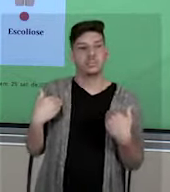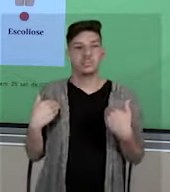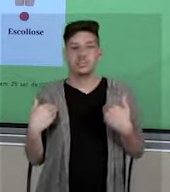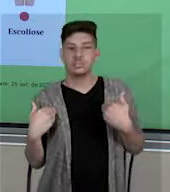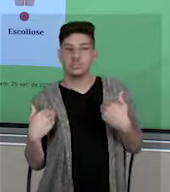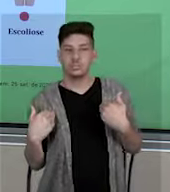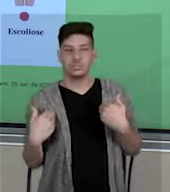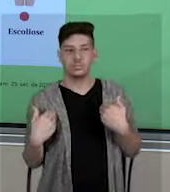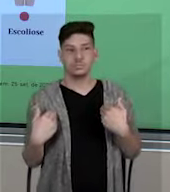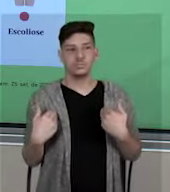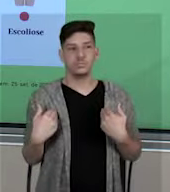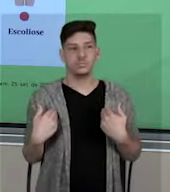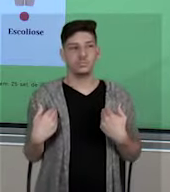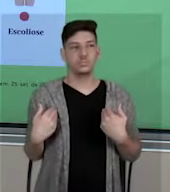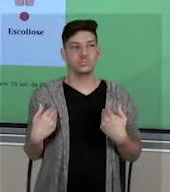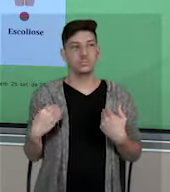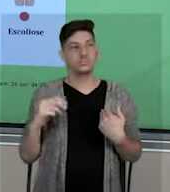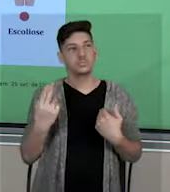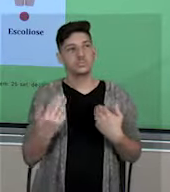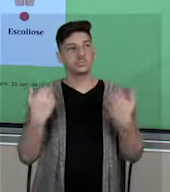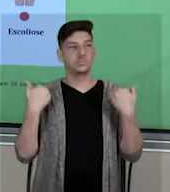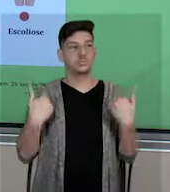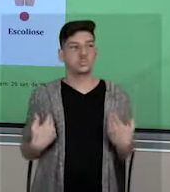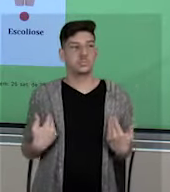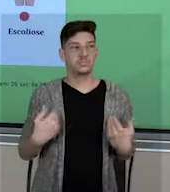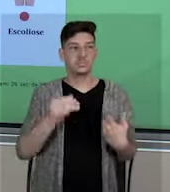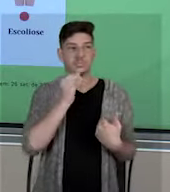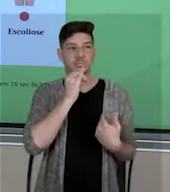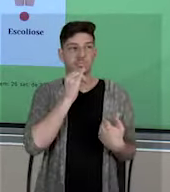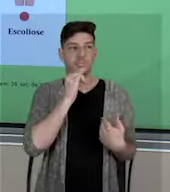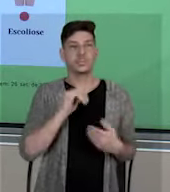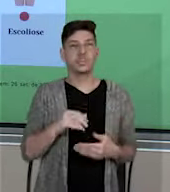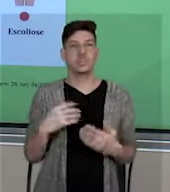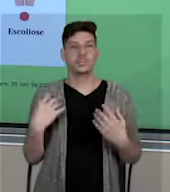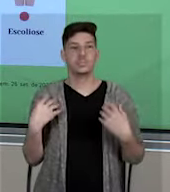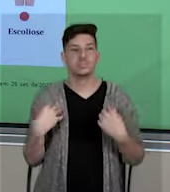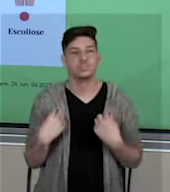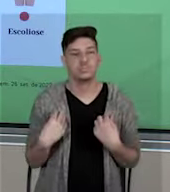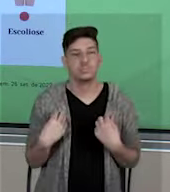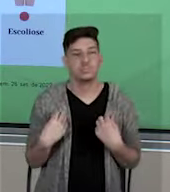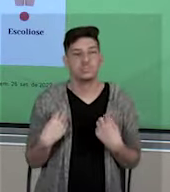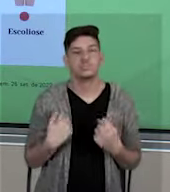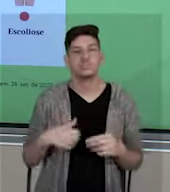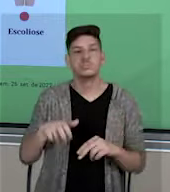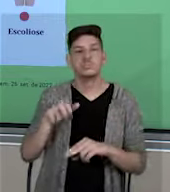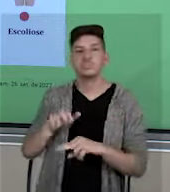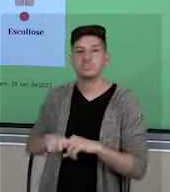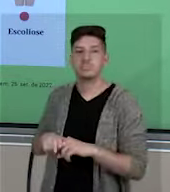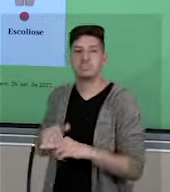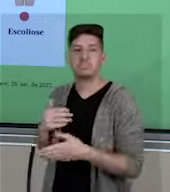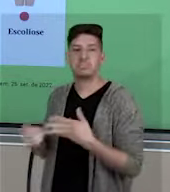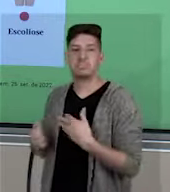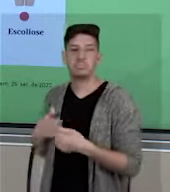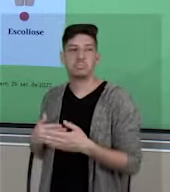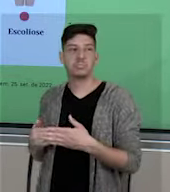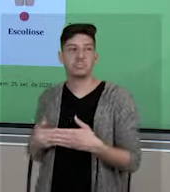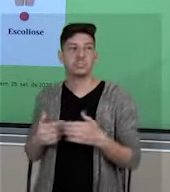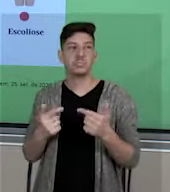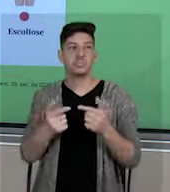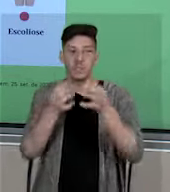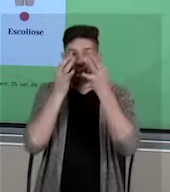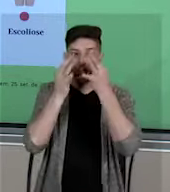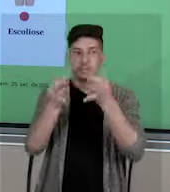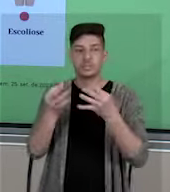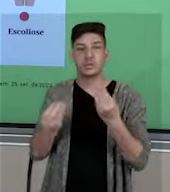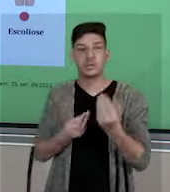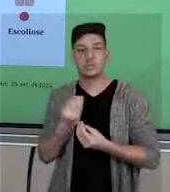você adquirir um desvio postural da coluna é se posicionar mal, né? Se sentar de qualquer jeito, não observar a sua